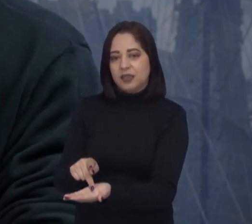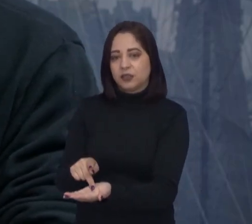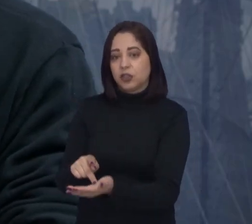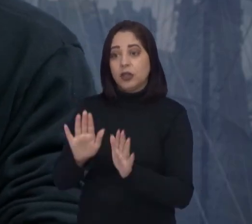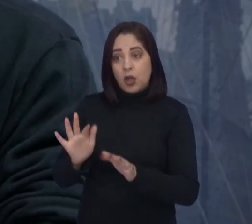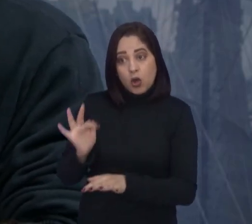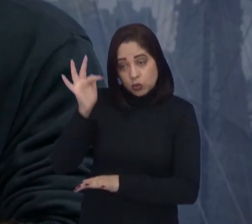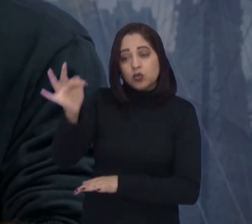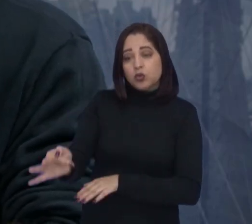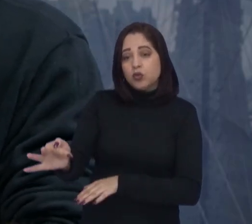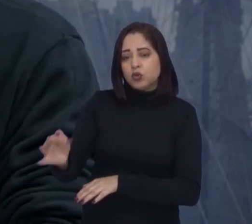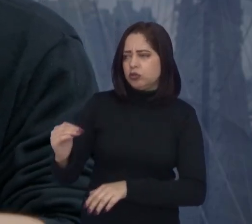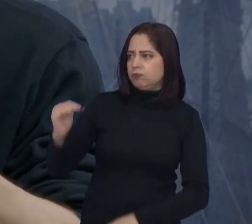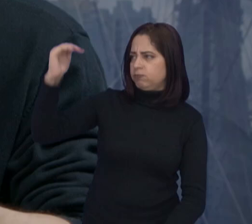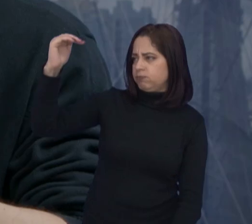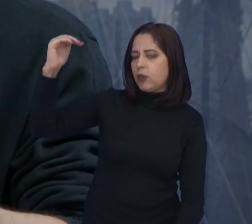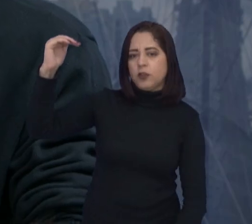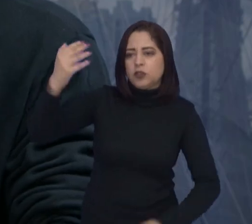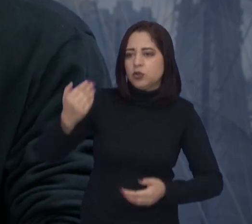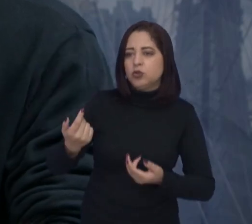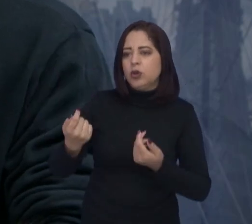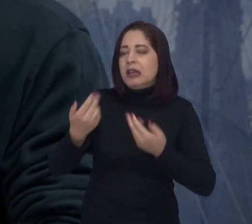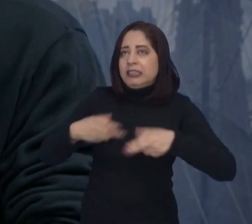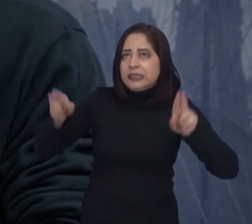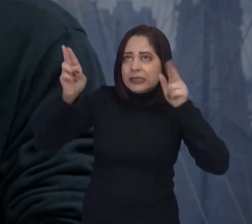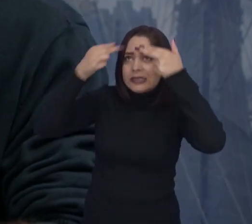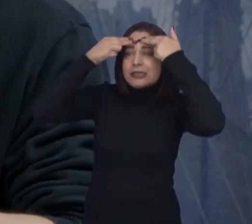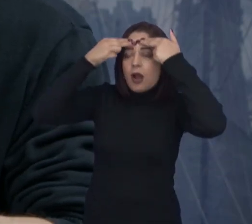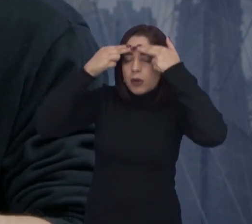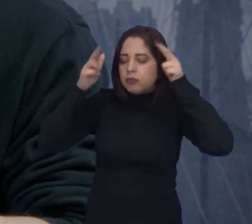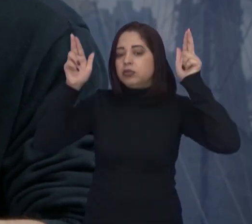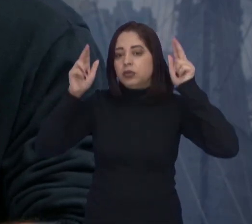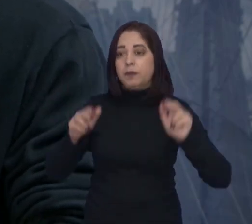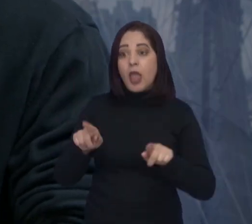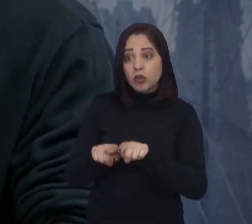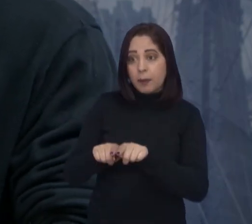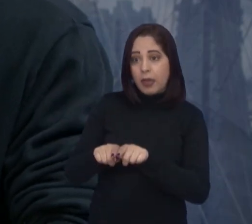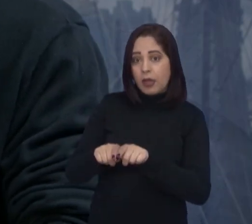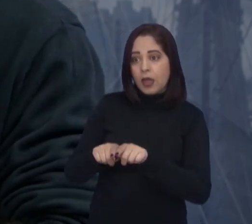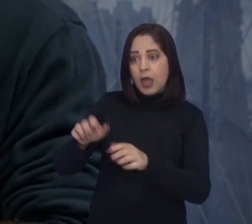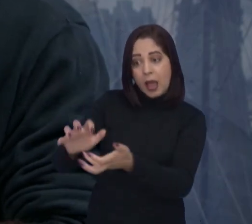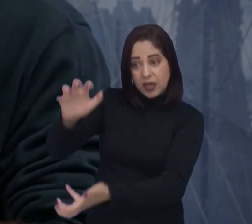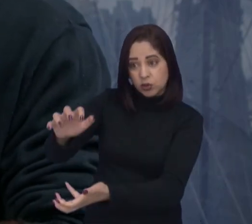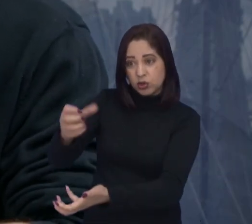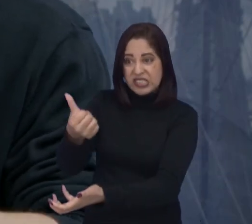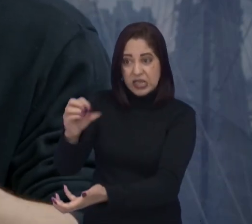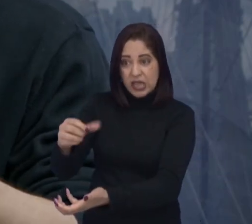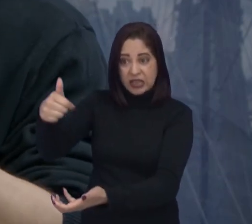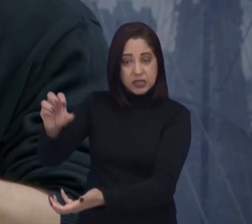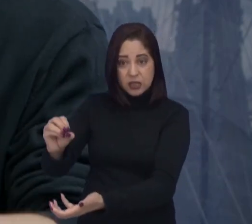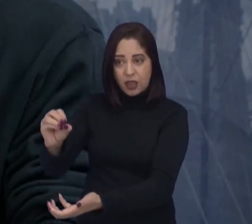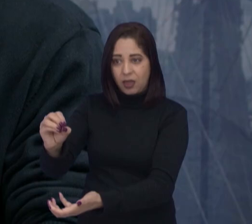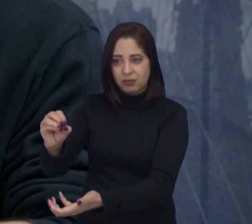um adulto funcional e que esse adulto funcional sem esses traumas. Eu já atendi também, às vezes, senhores de 60, 70 anos que agora estão querendo